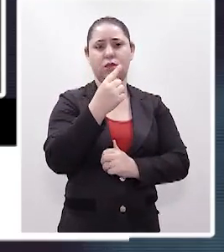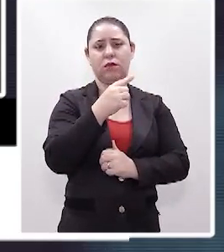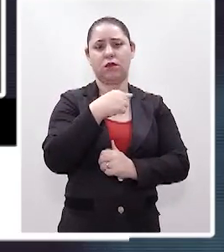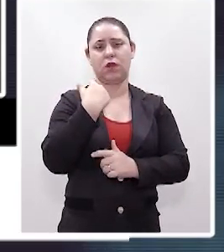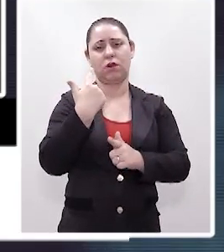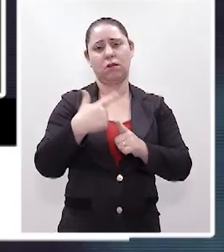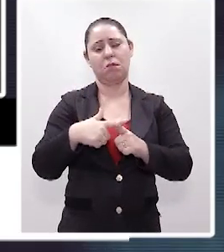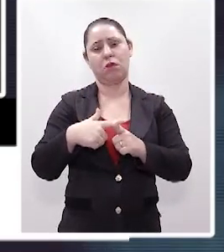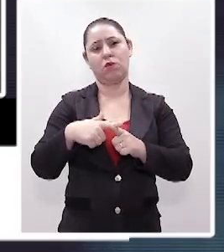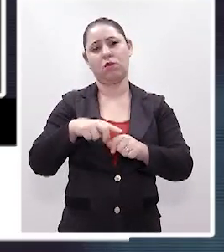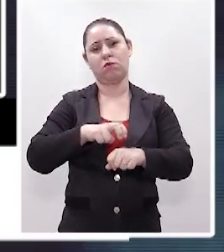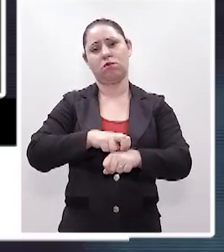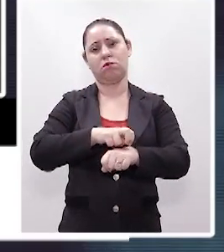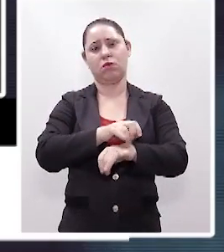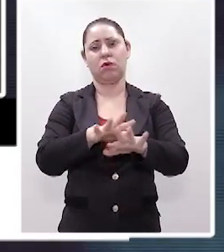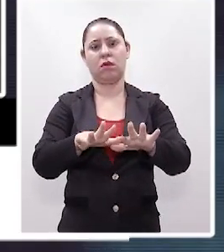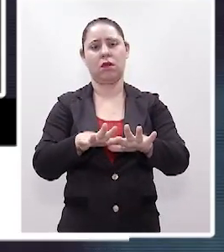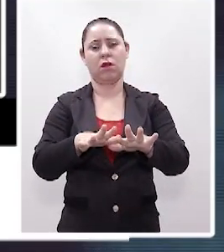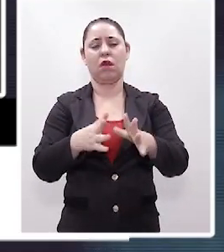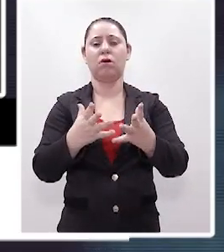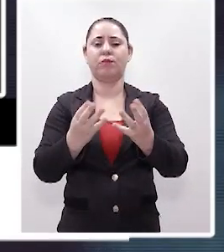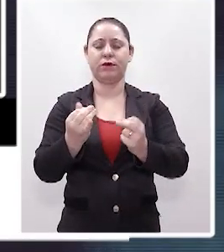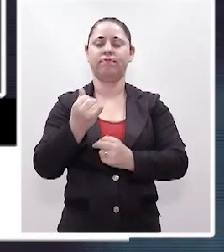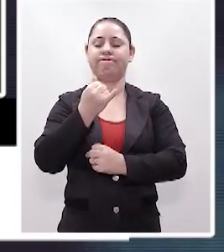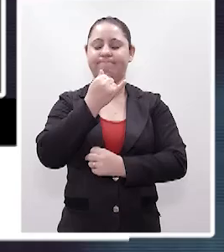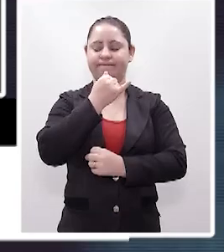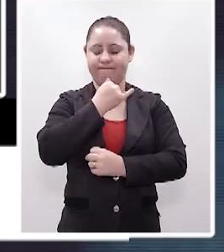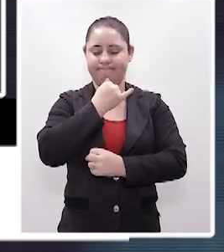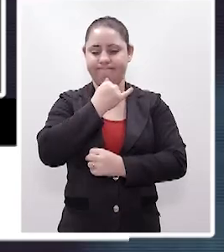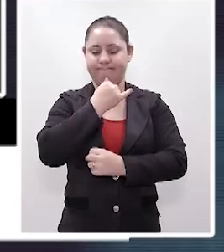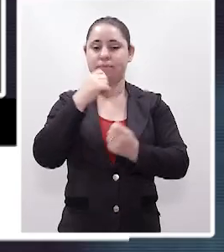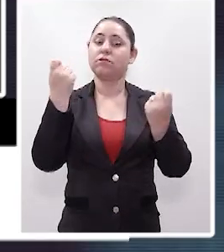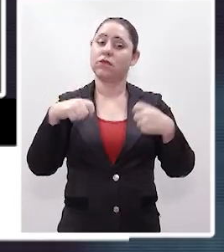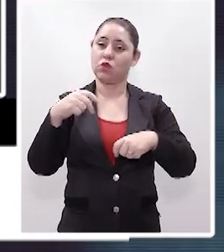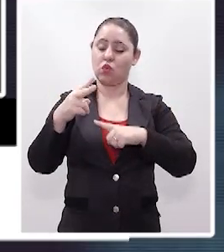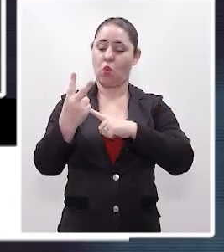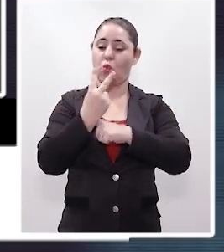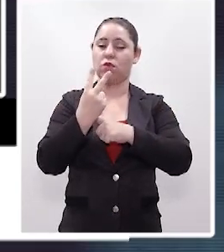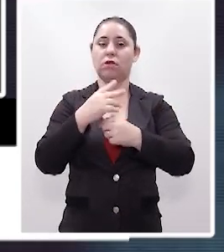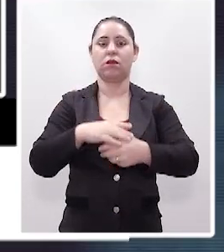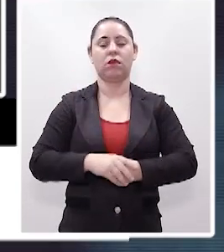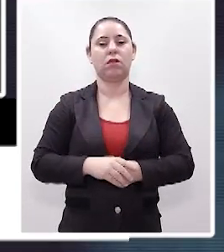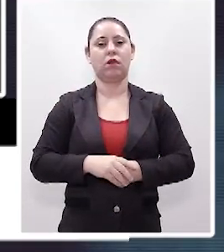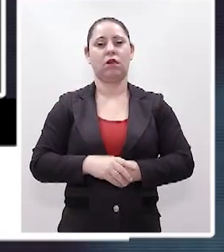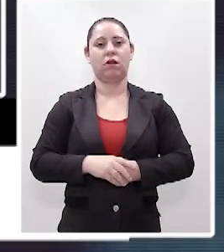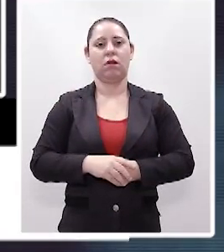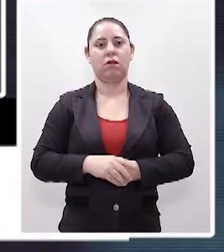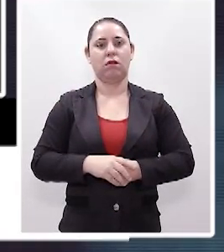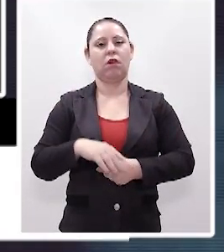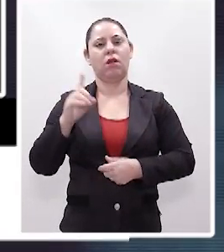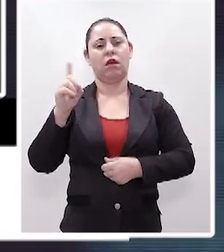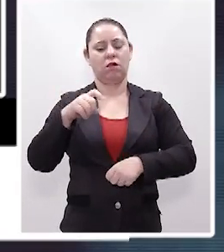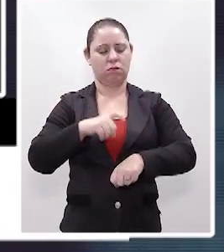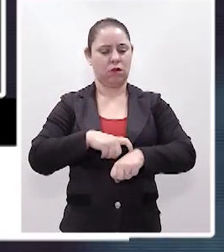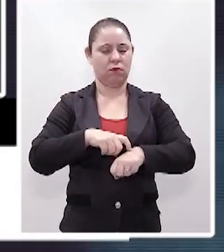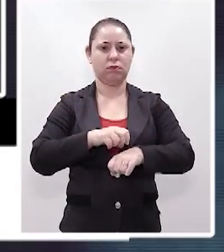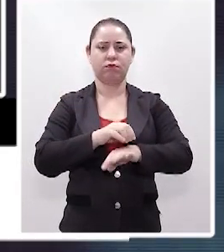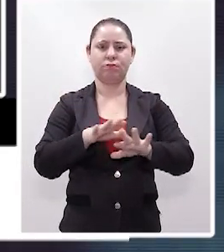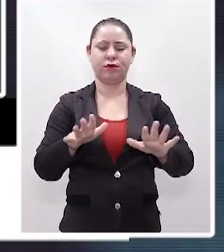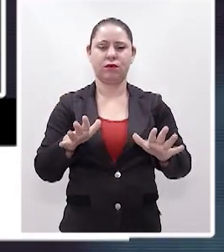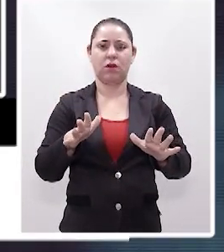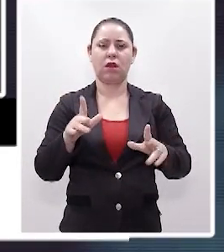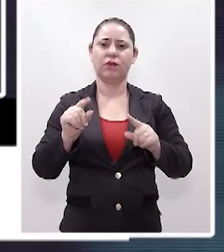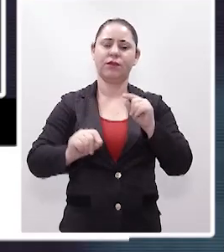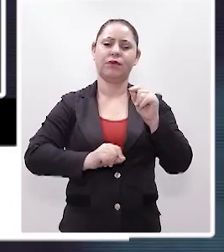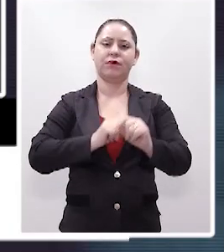conta desse vírus. É terrível. Então, a gente tem que se cuidar. Acho que essa situação toda aí que a